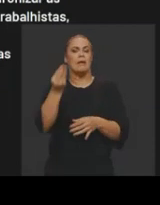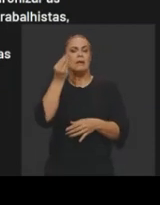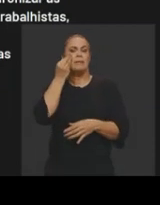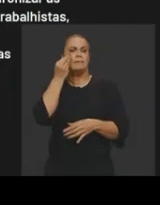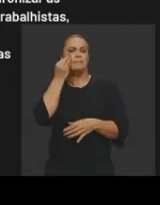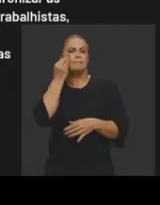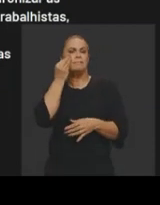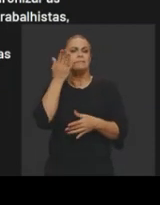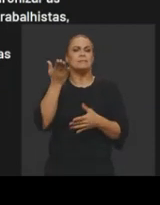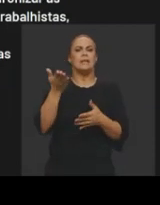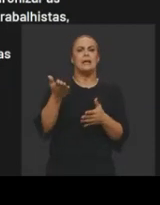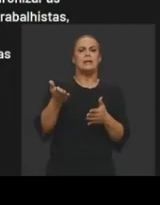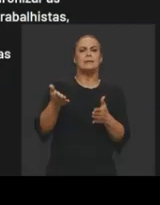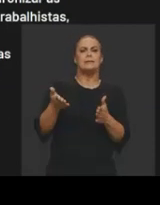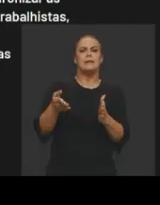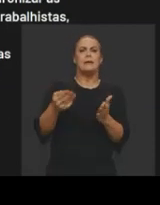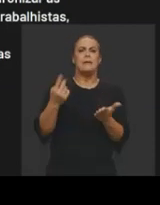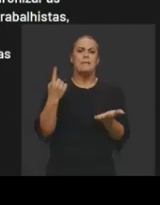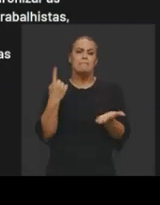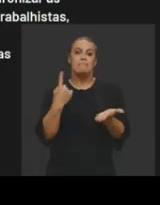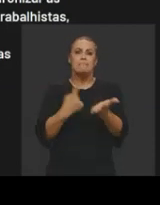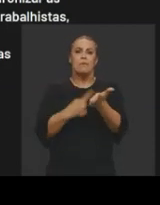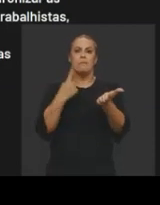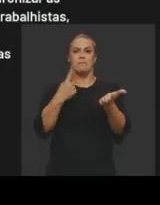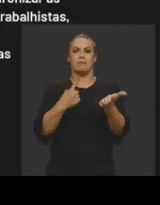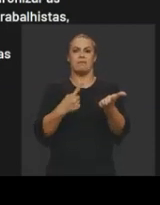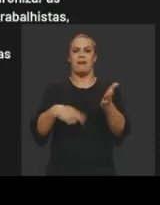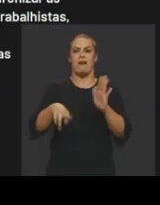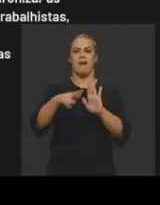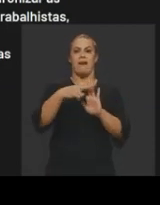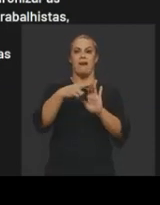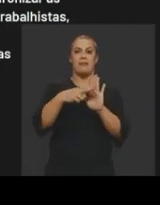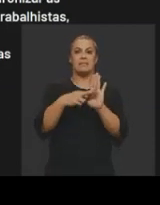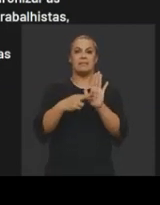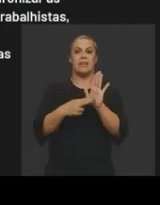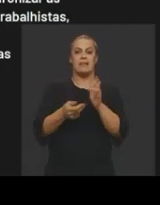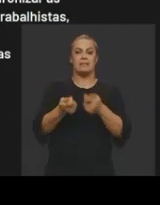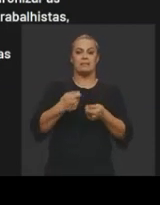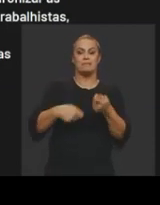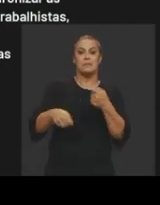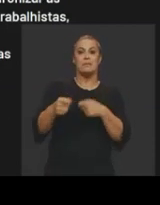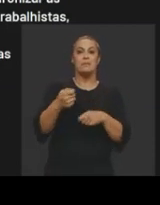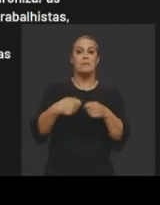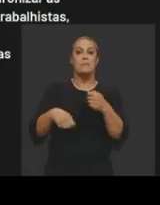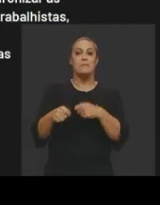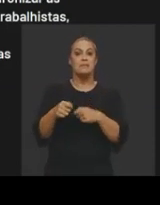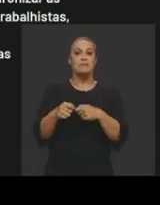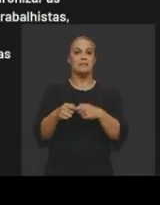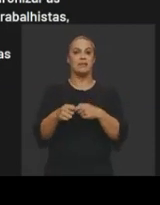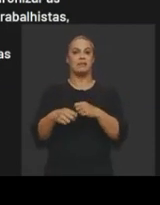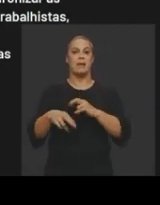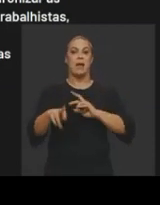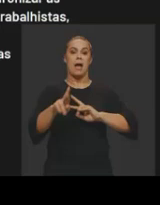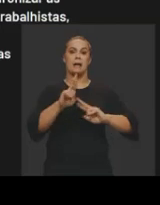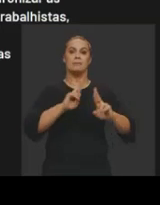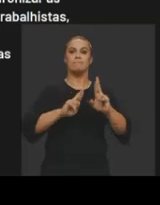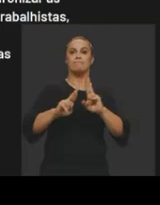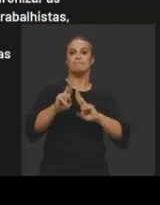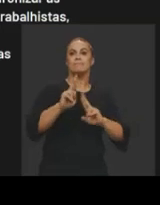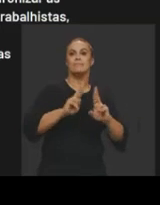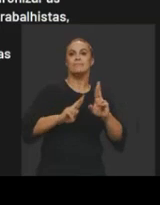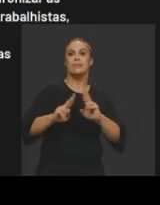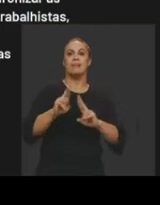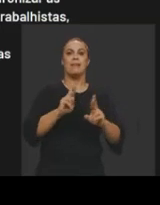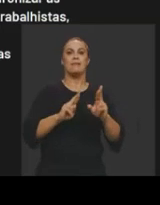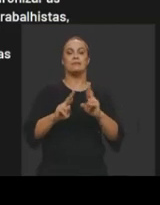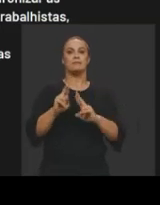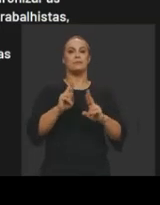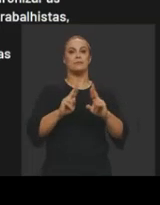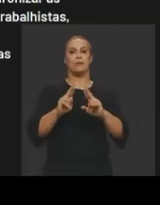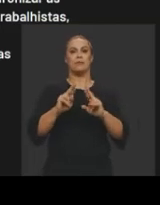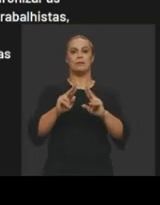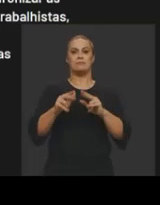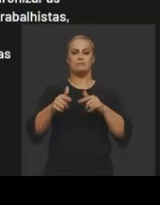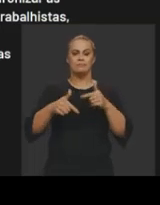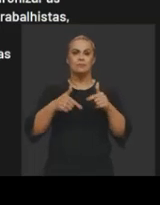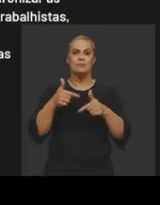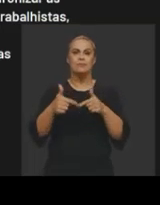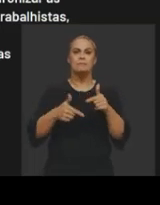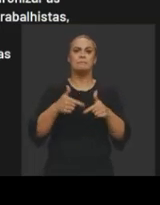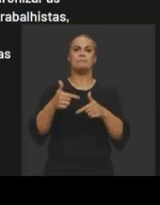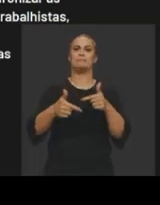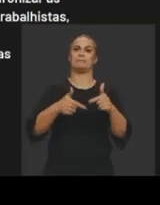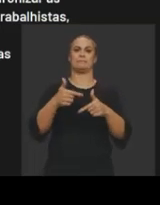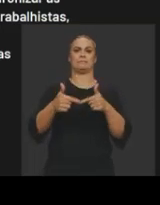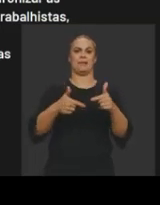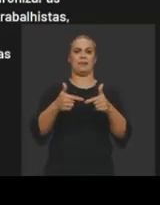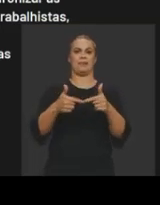trabalhistas e a circulação de pessoas. Esse é um ponto mais complexo e, talvez, seja por isso que o Brasil